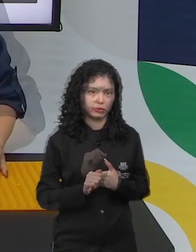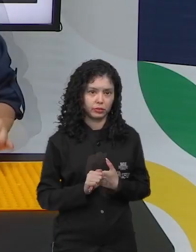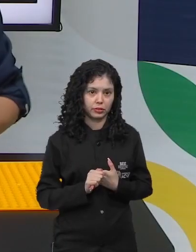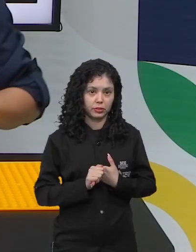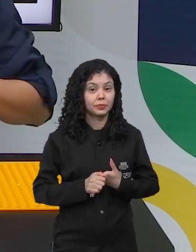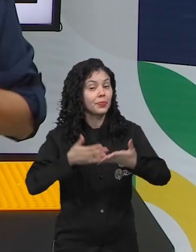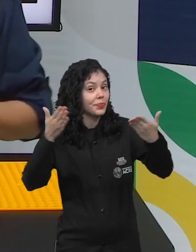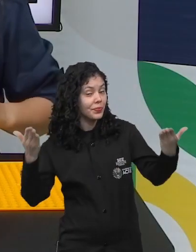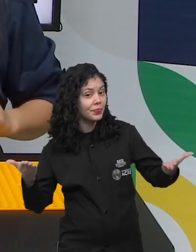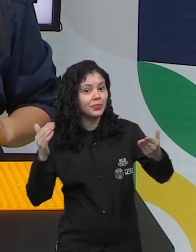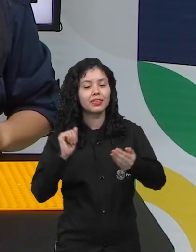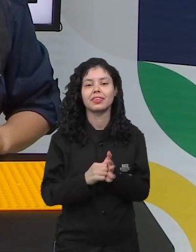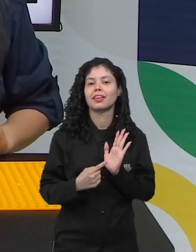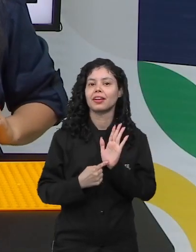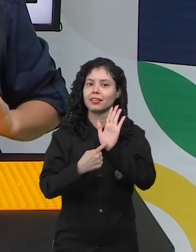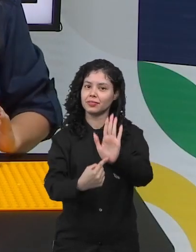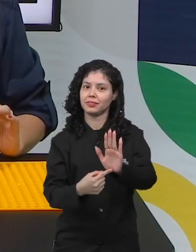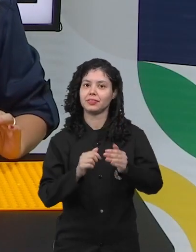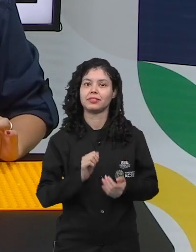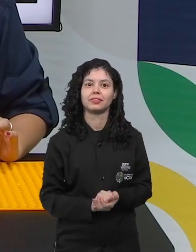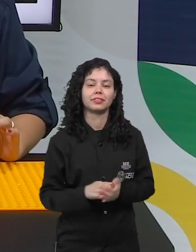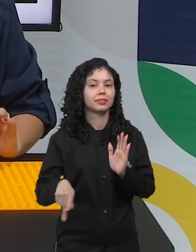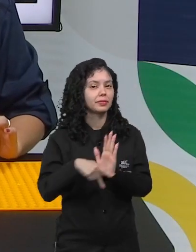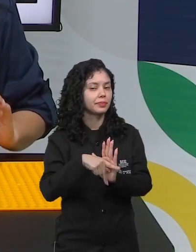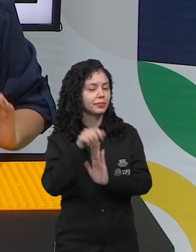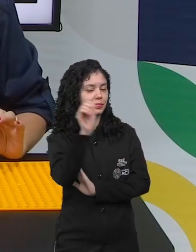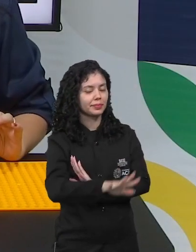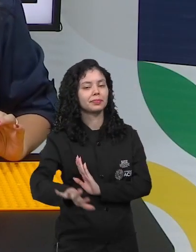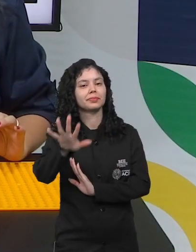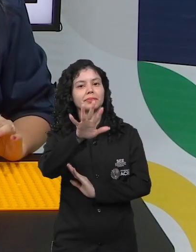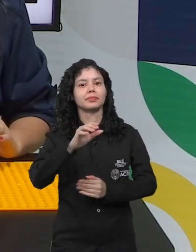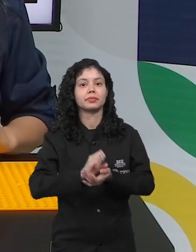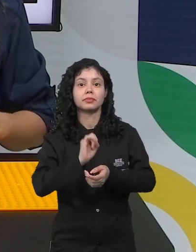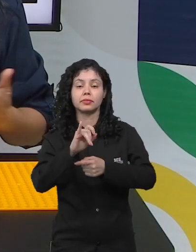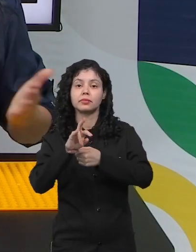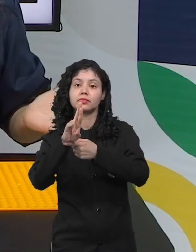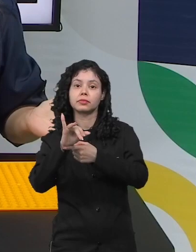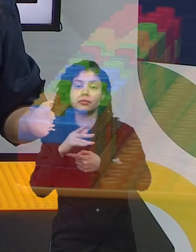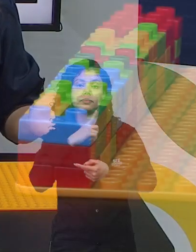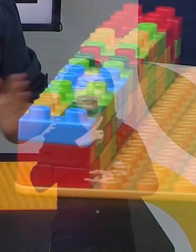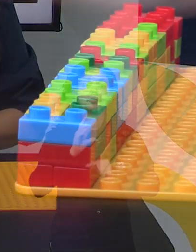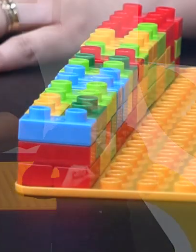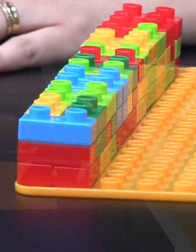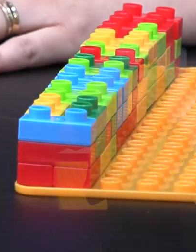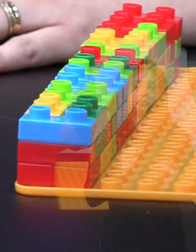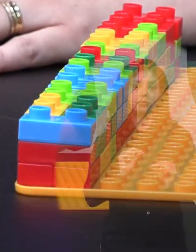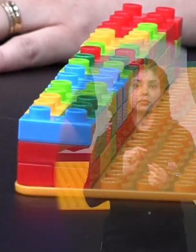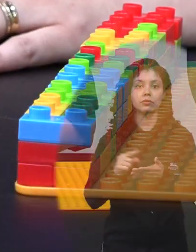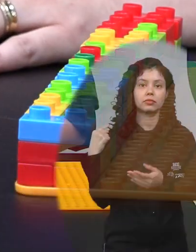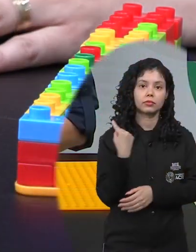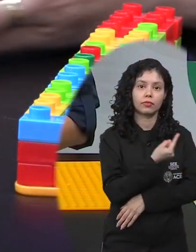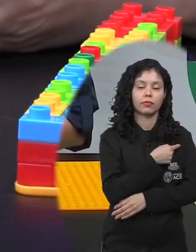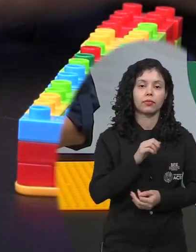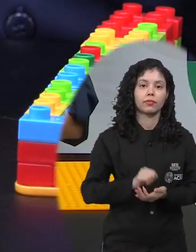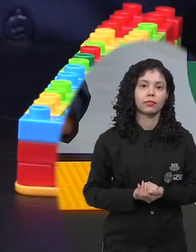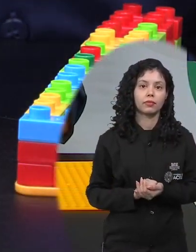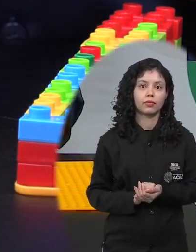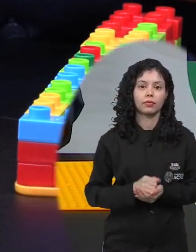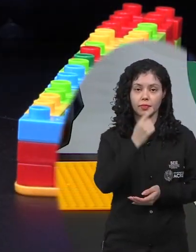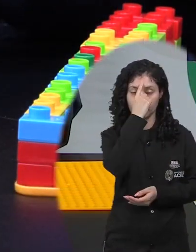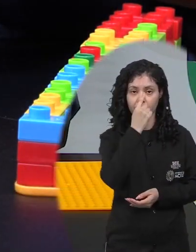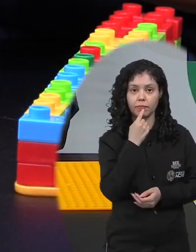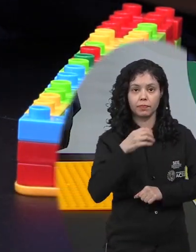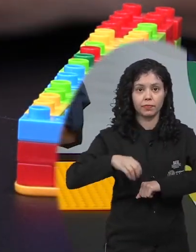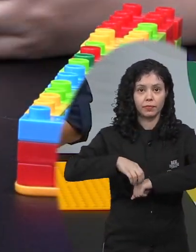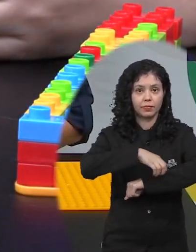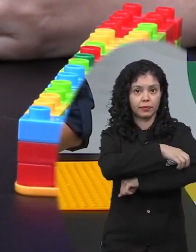experimento. Então, para demonstrar essa propriedade geral da inércia, a gente tem aqui, ó, no nosso cenário, a gente